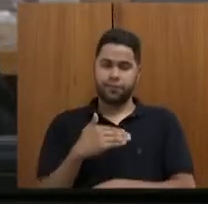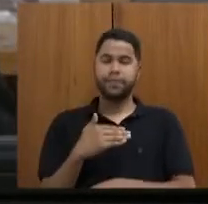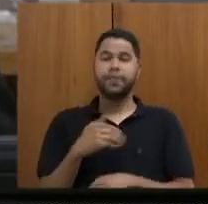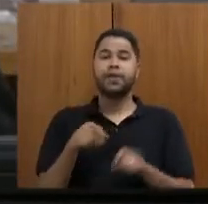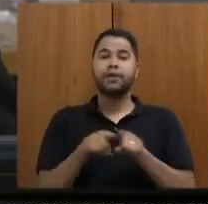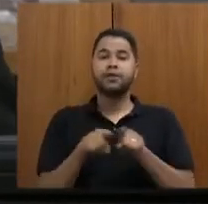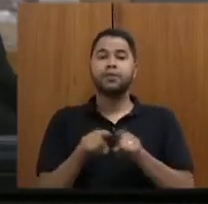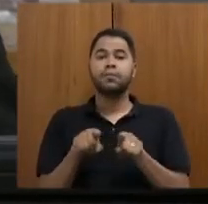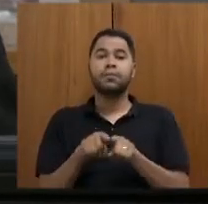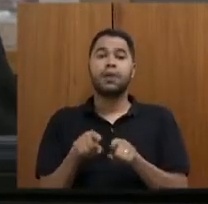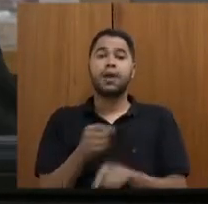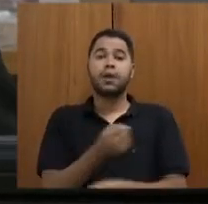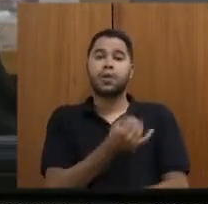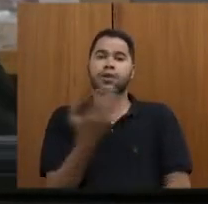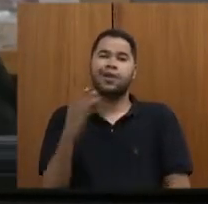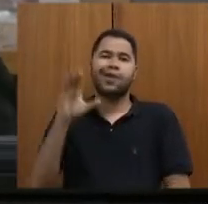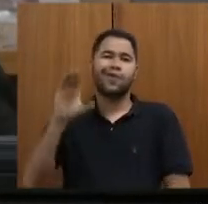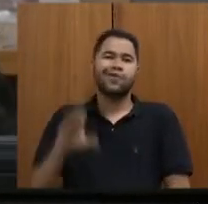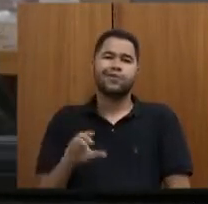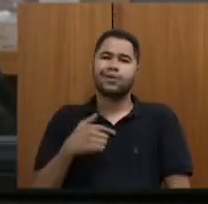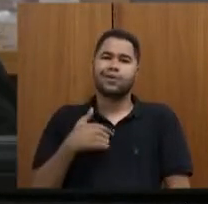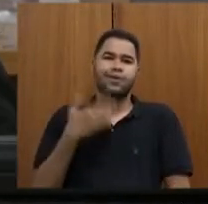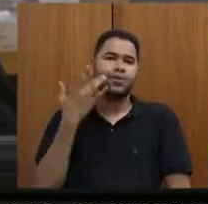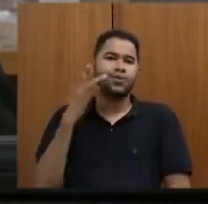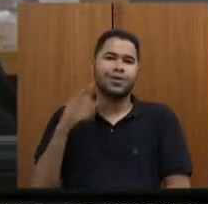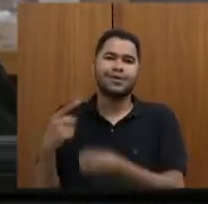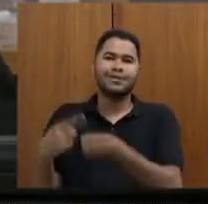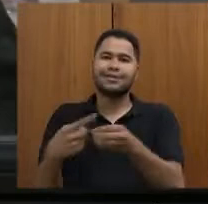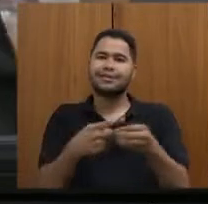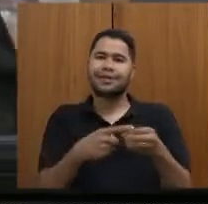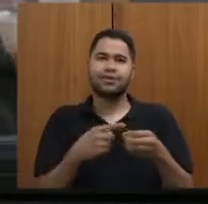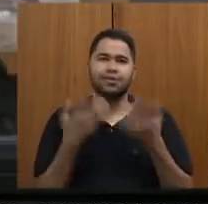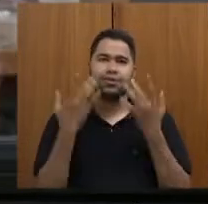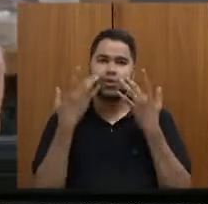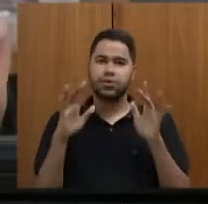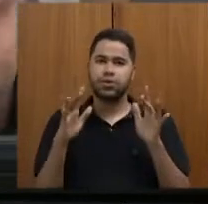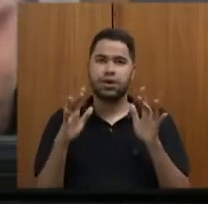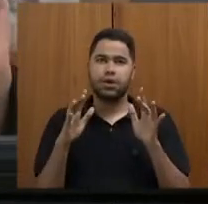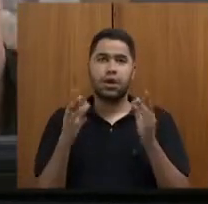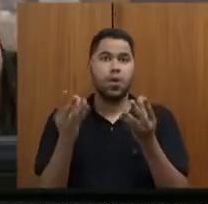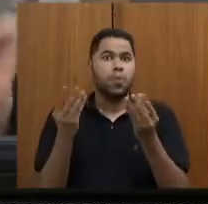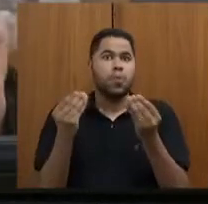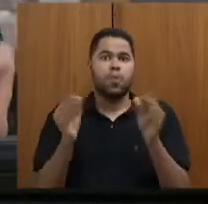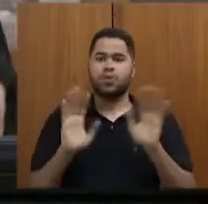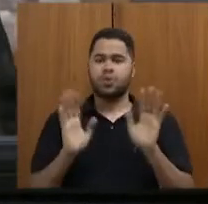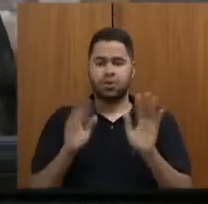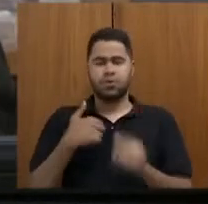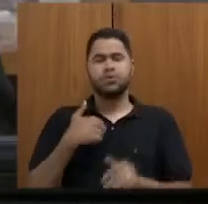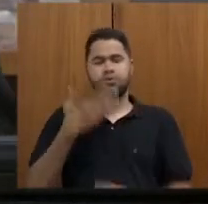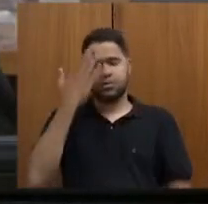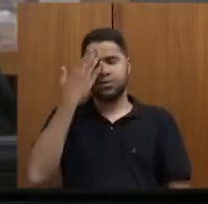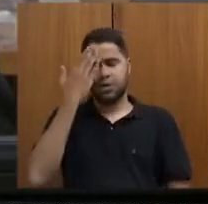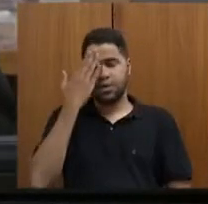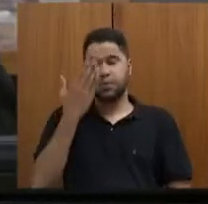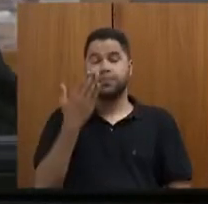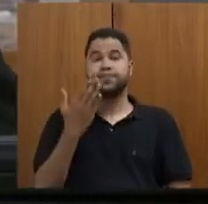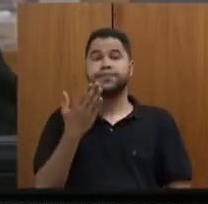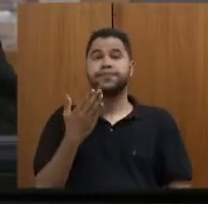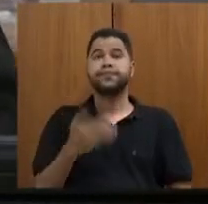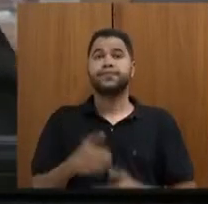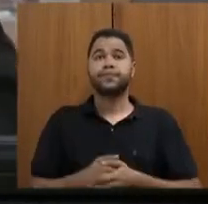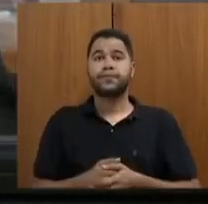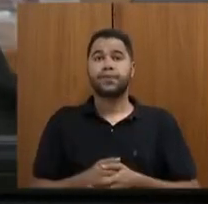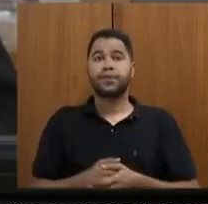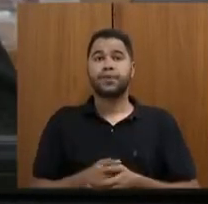de conselhos, deputado, eu não tenho o número de quantas cidades já têm conselho. Não são muitas, isso eu tenho certeza. E a nossa questão,